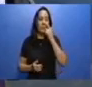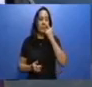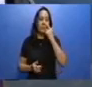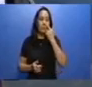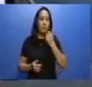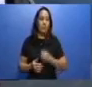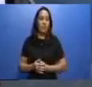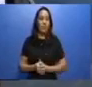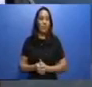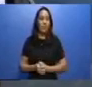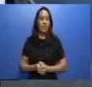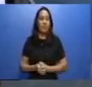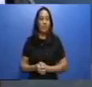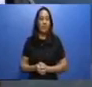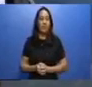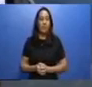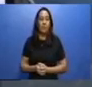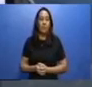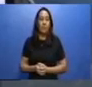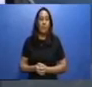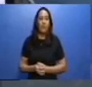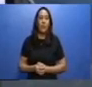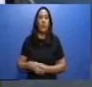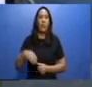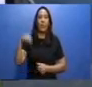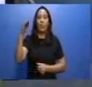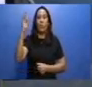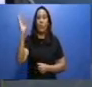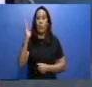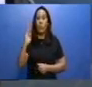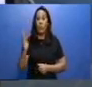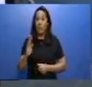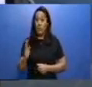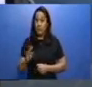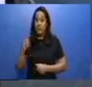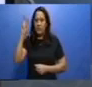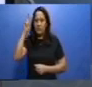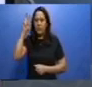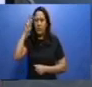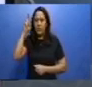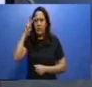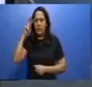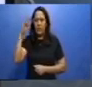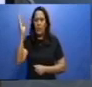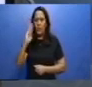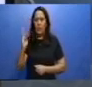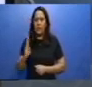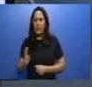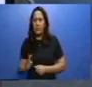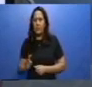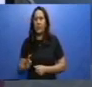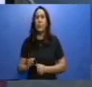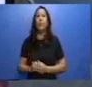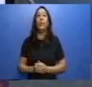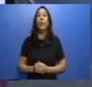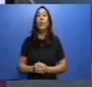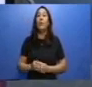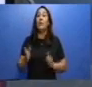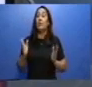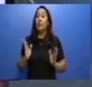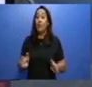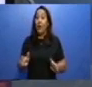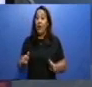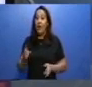vocês vão lembrar uma coisa? O Brasil, ele é pentacampeão. Ele já ganhou a Copa do Mundo 5